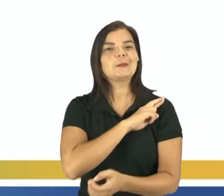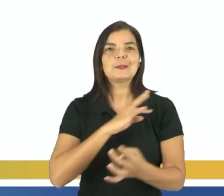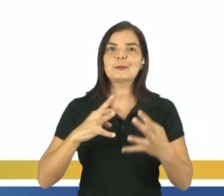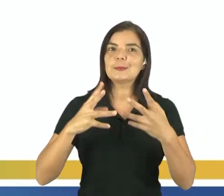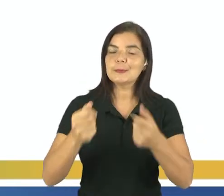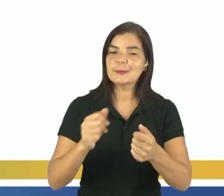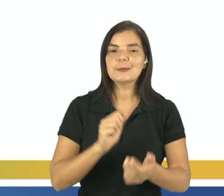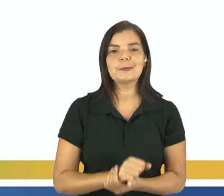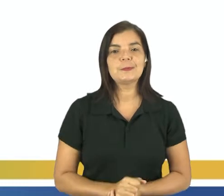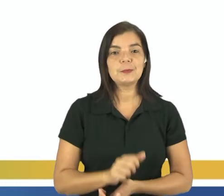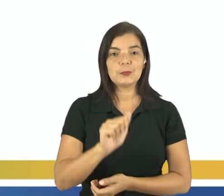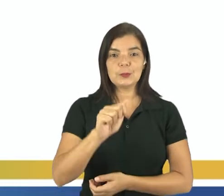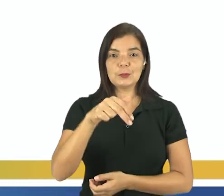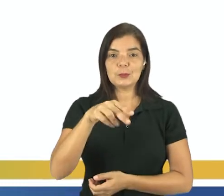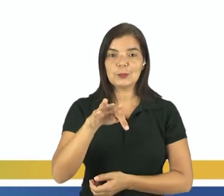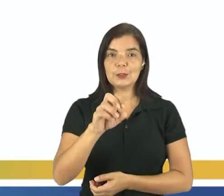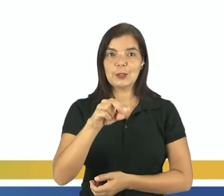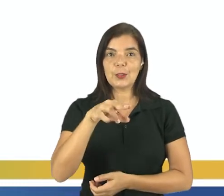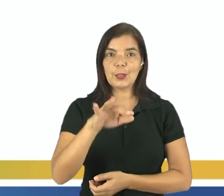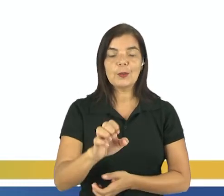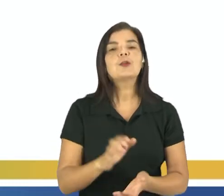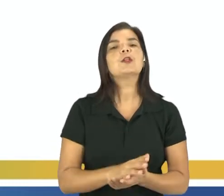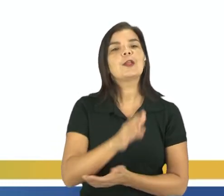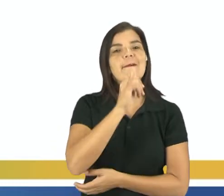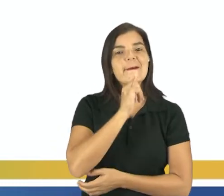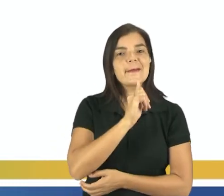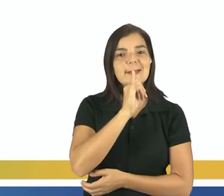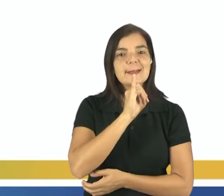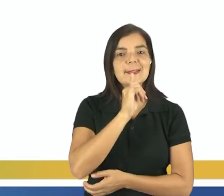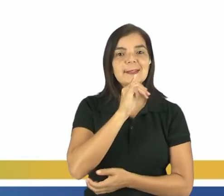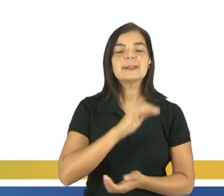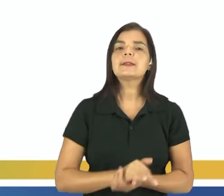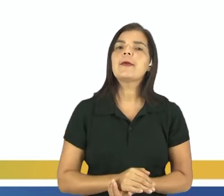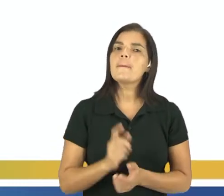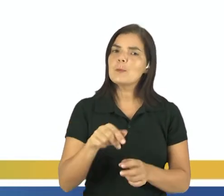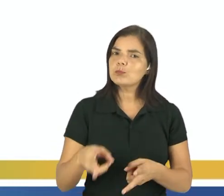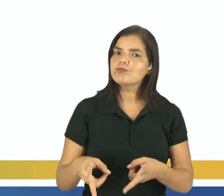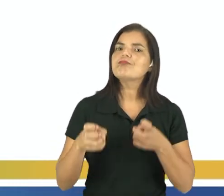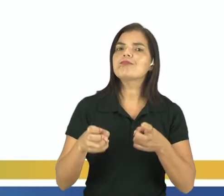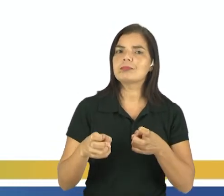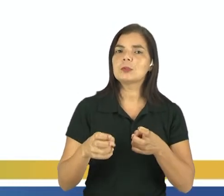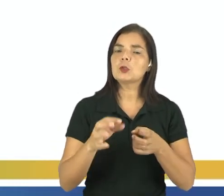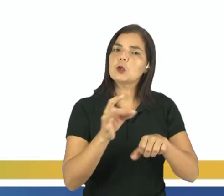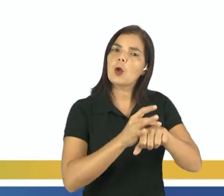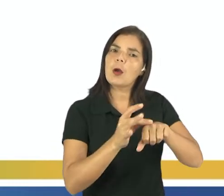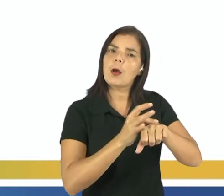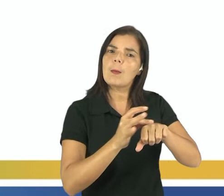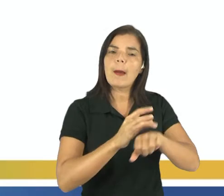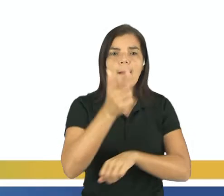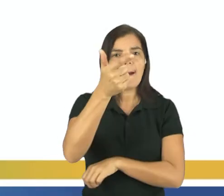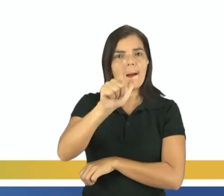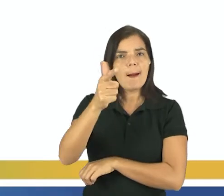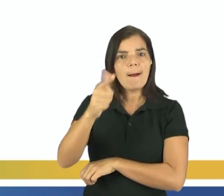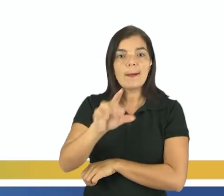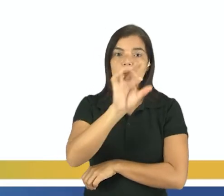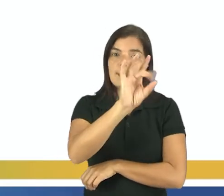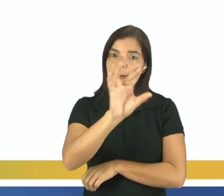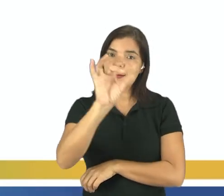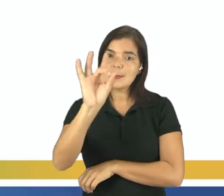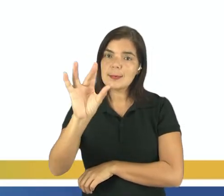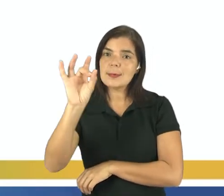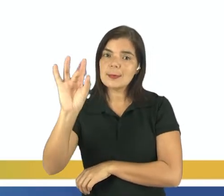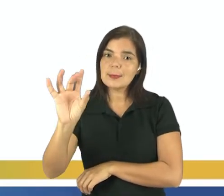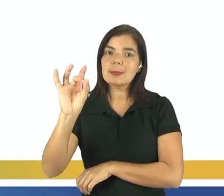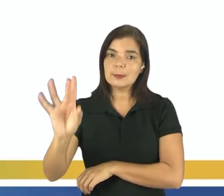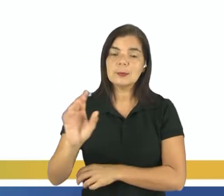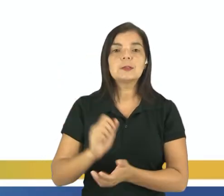único responsável por todos. Tá? Então, nesse exemplo, vocês podem perceber em destaque a repetição dele. Cada um, cada um,